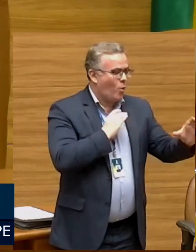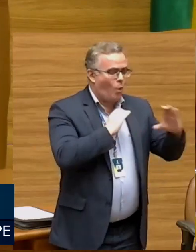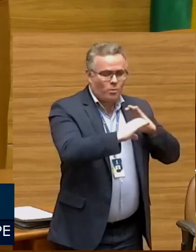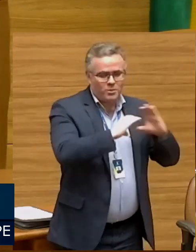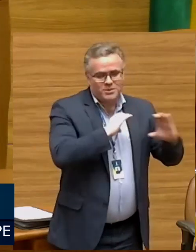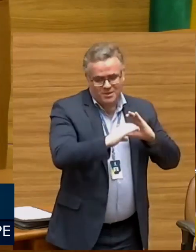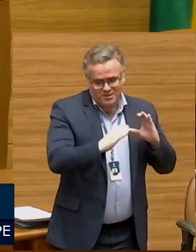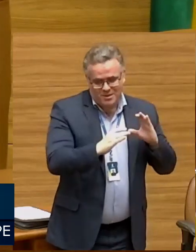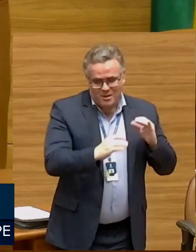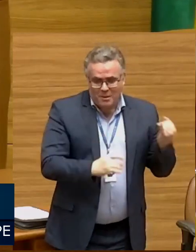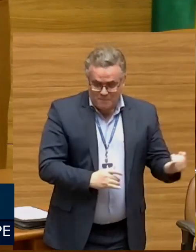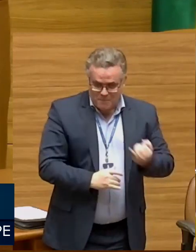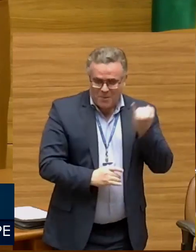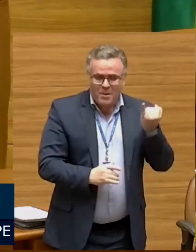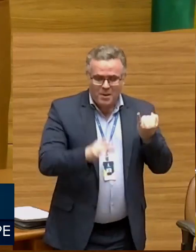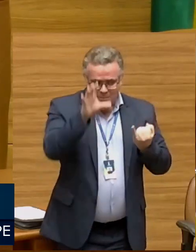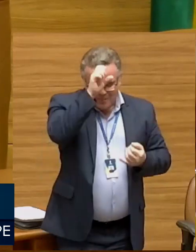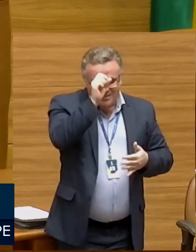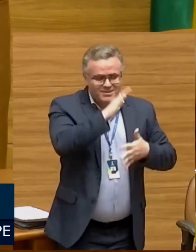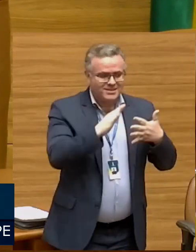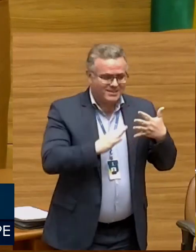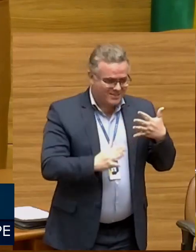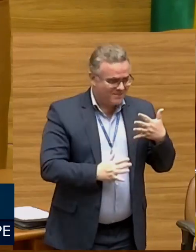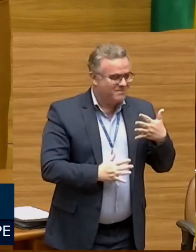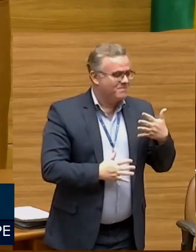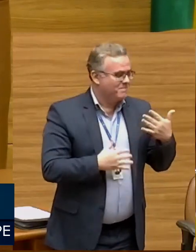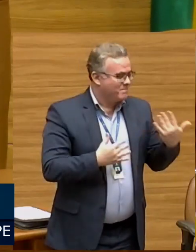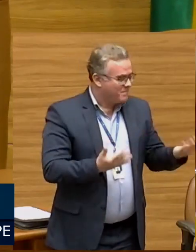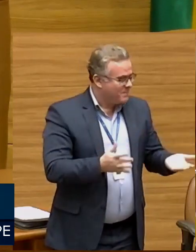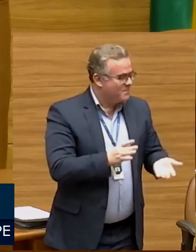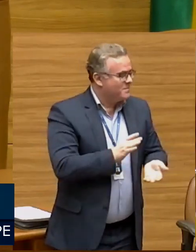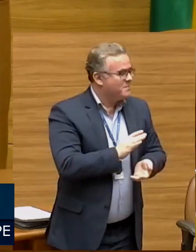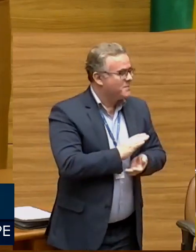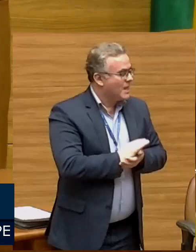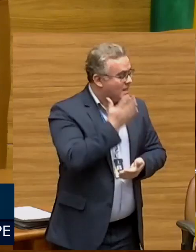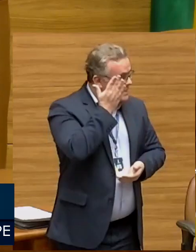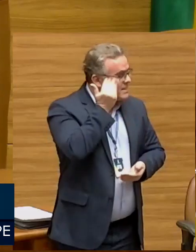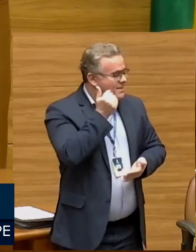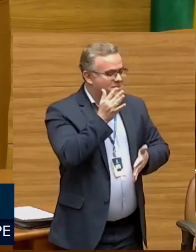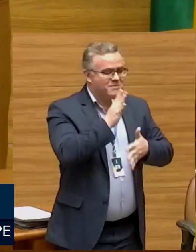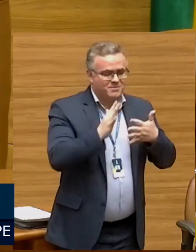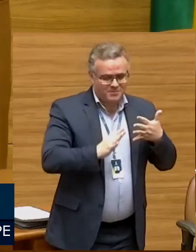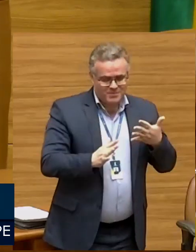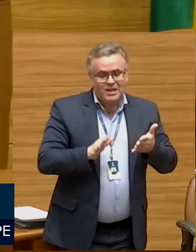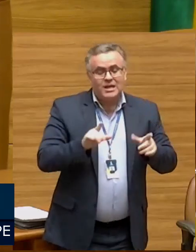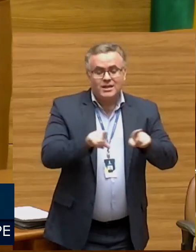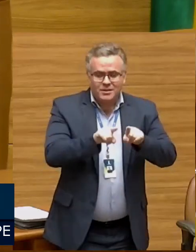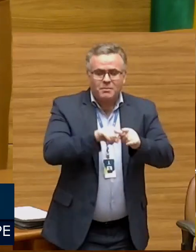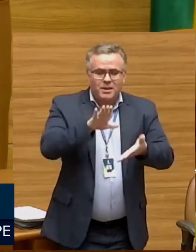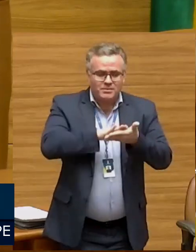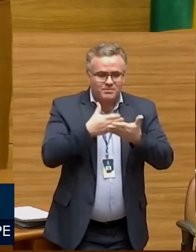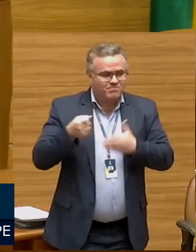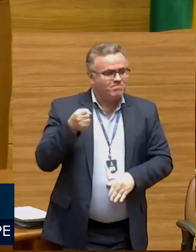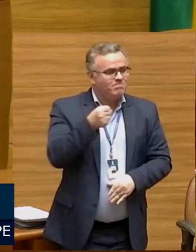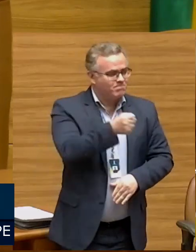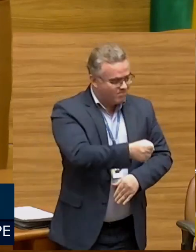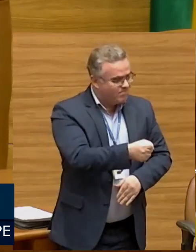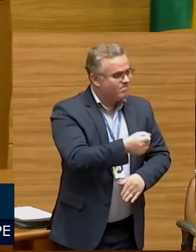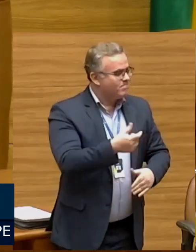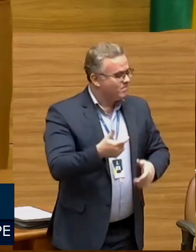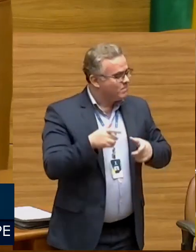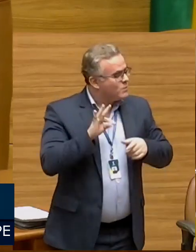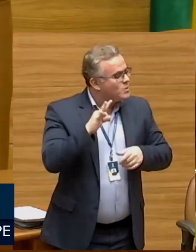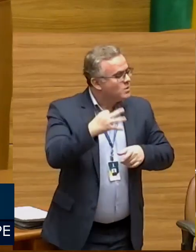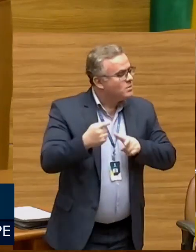né, é importante a presença, né, desses profissionais, né, intérpretes de Libras, né, em